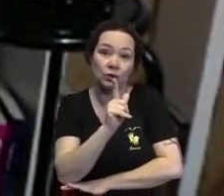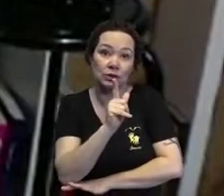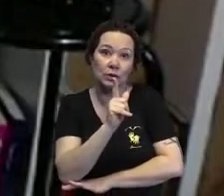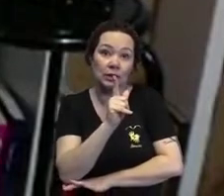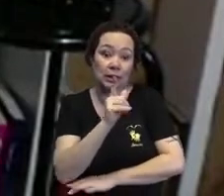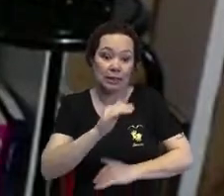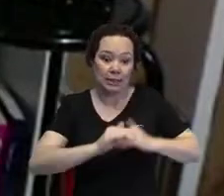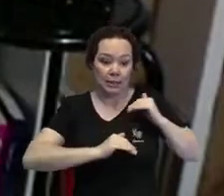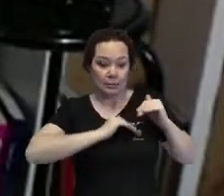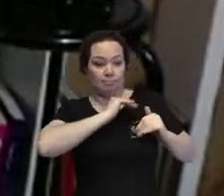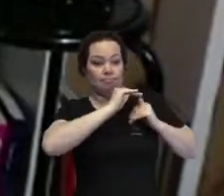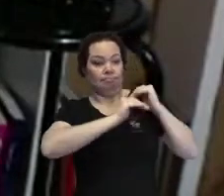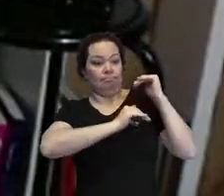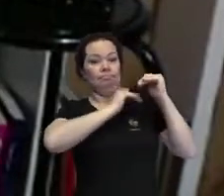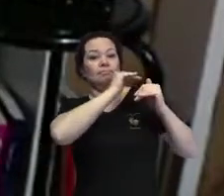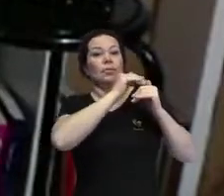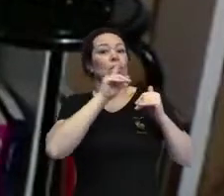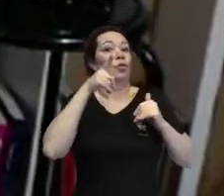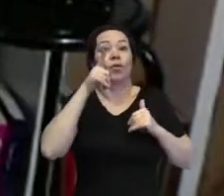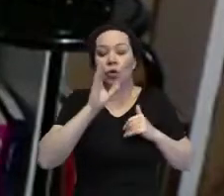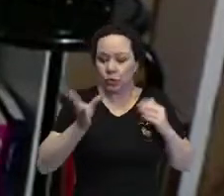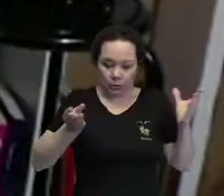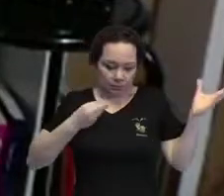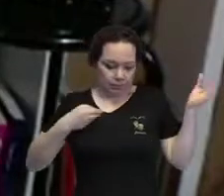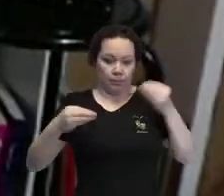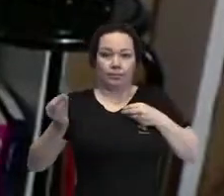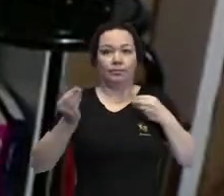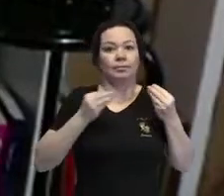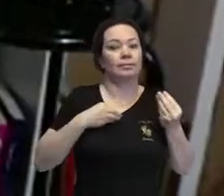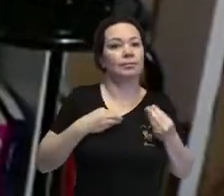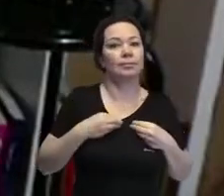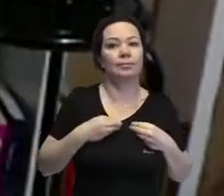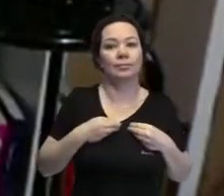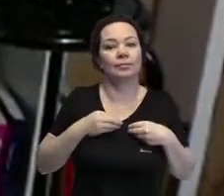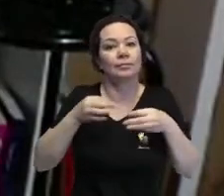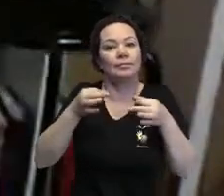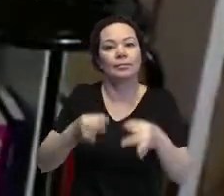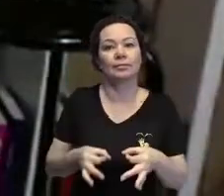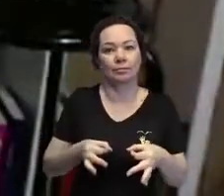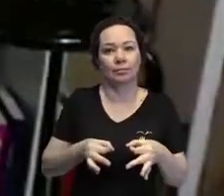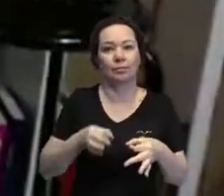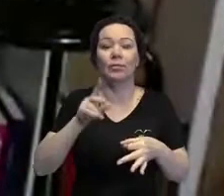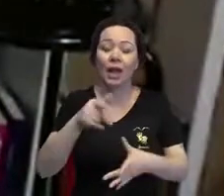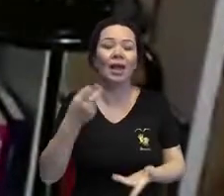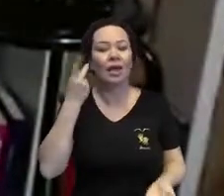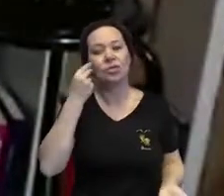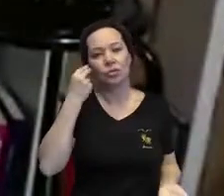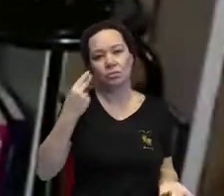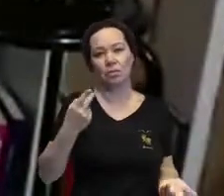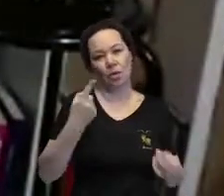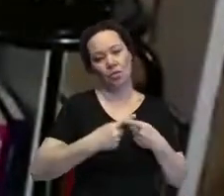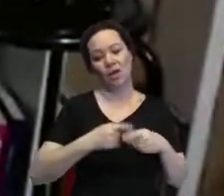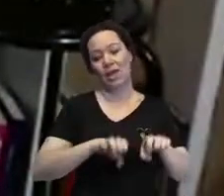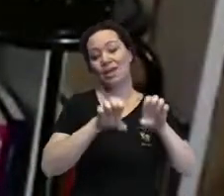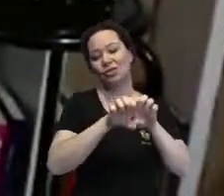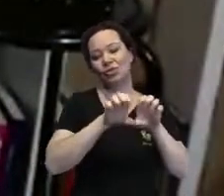cuidado. É natural, por conta dessa estrutura